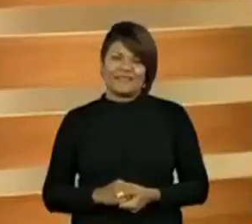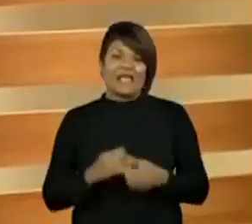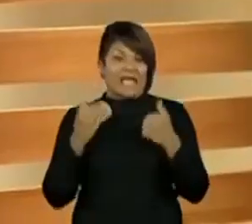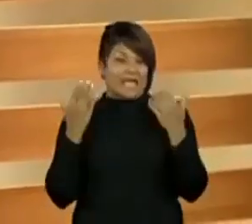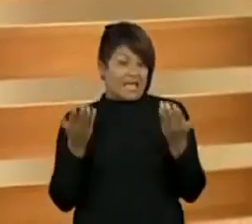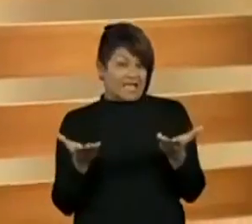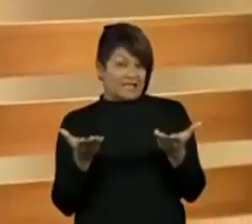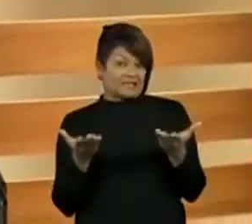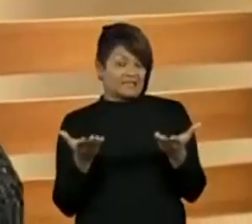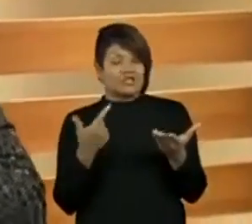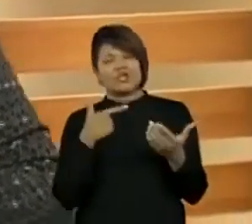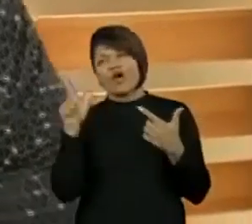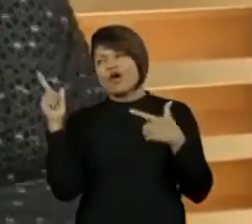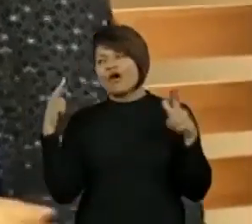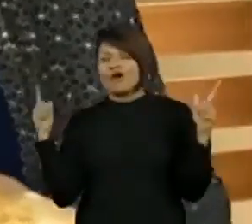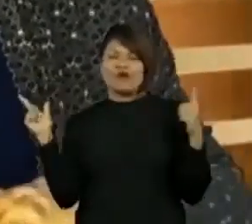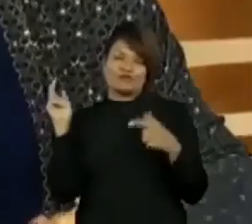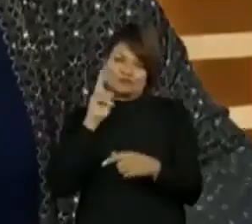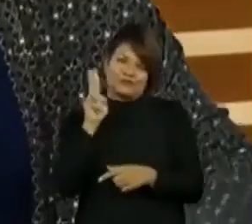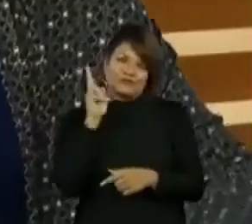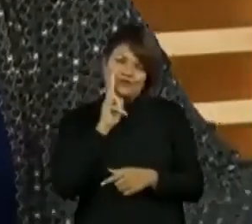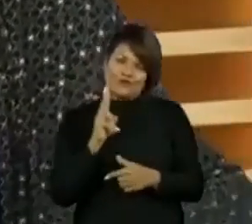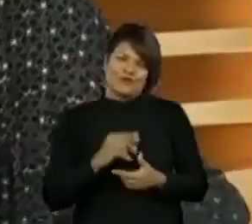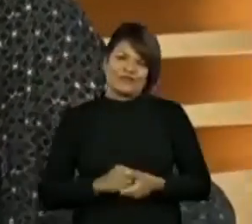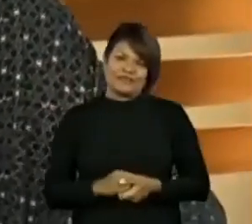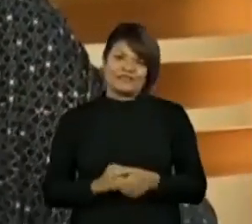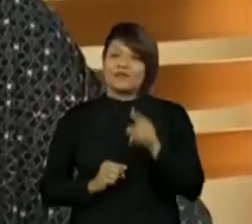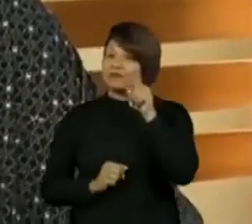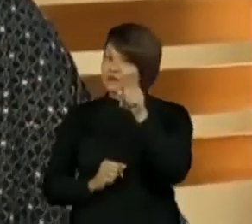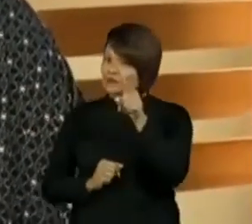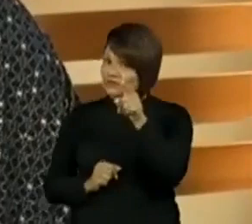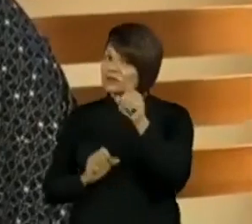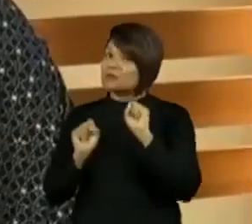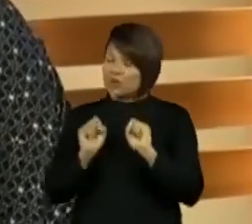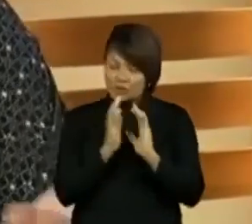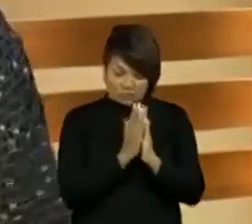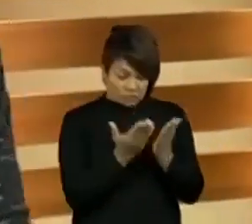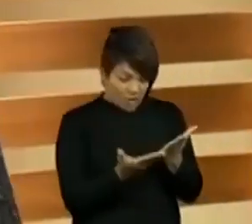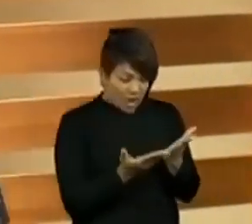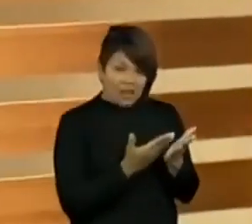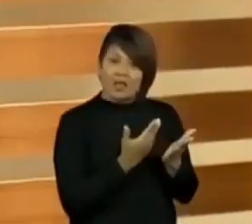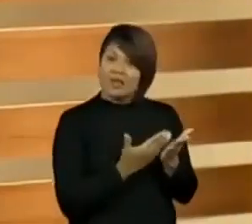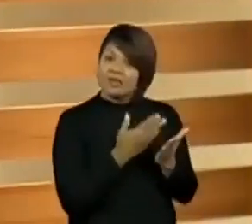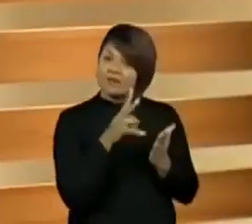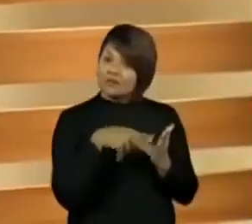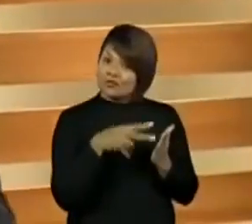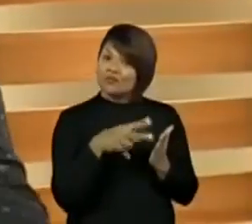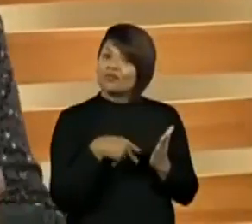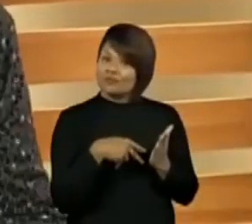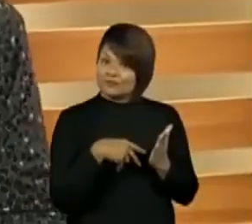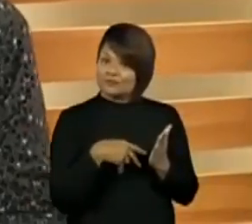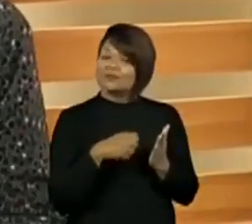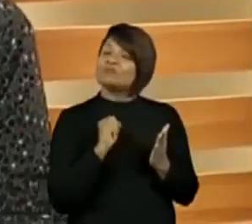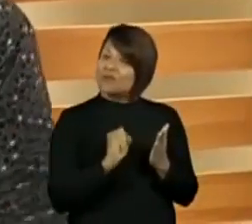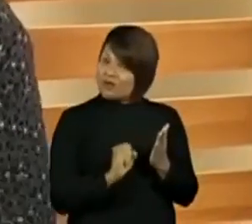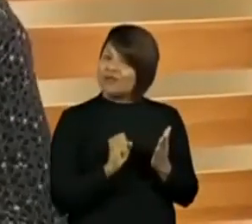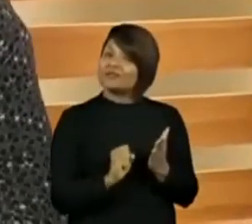Essa e outras histórias você encontra nos livros. Você,